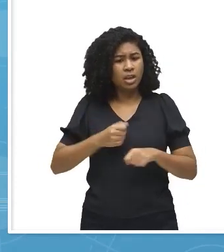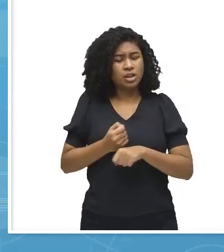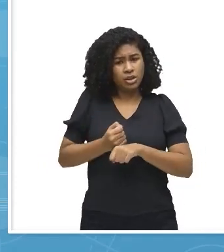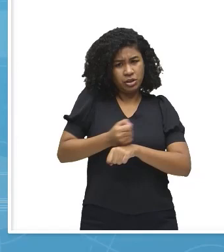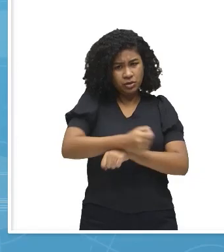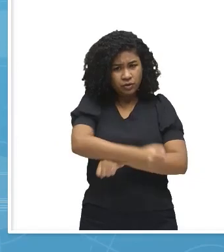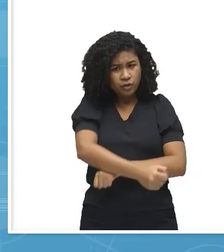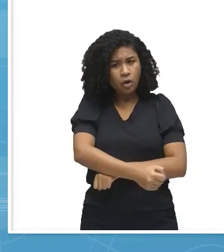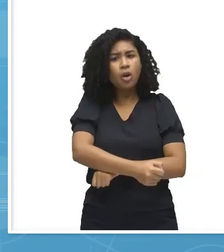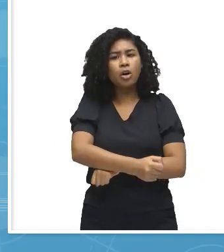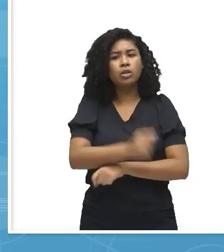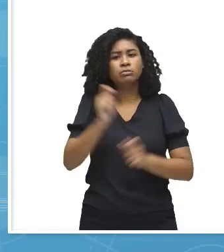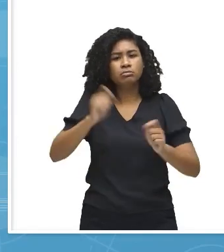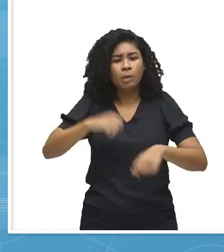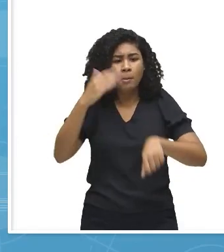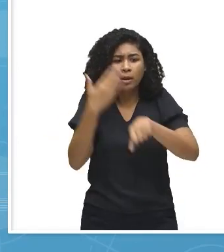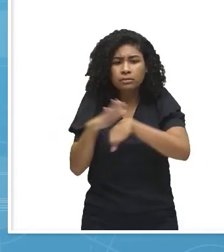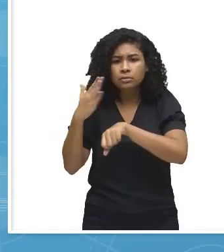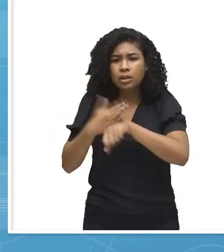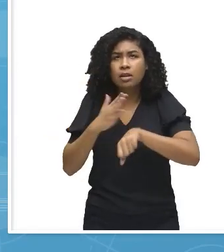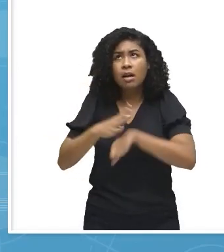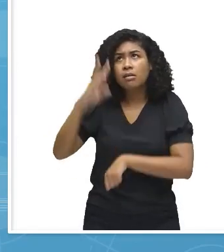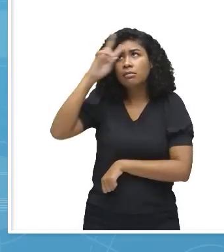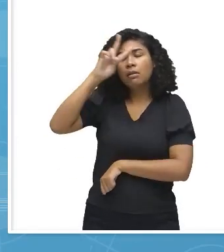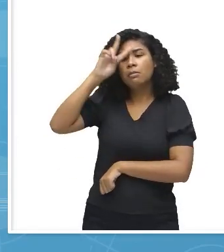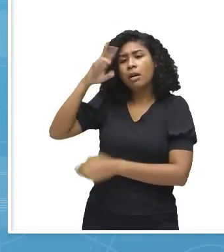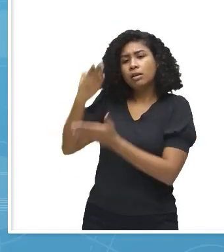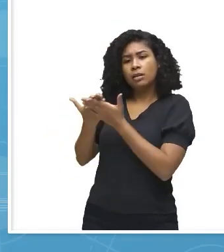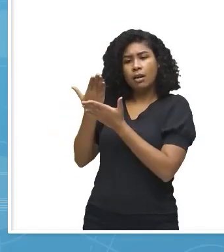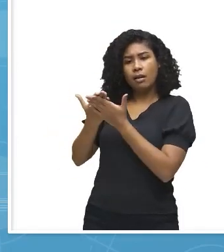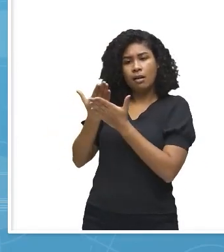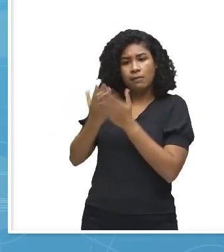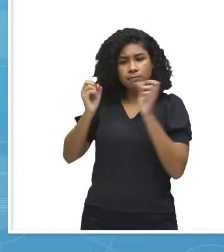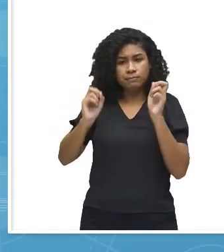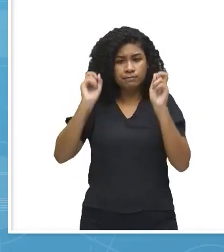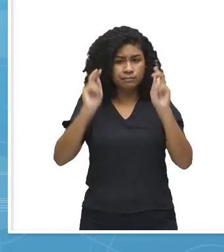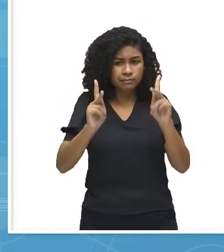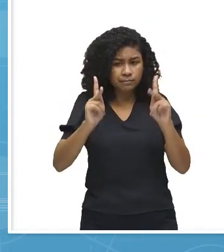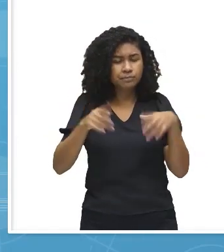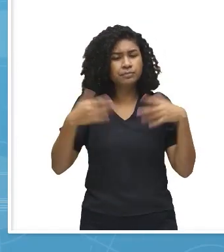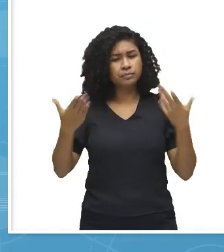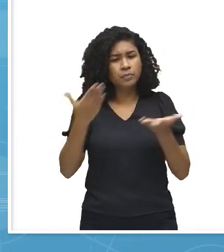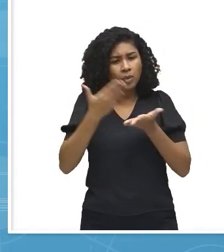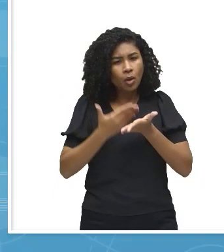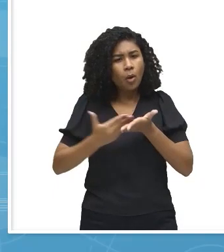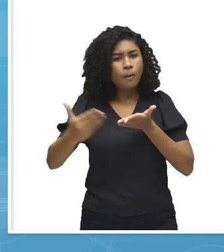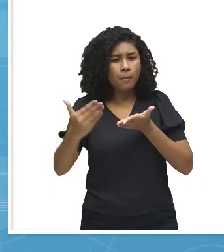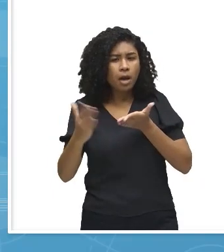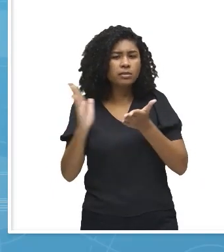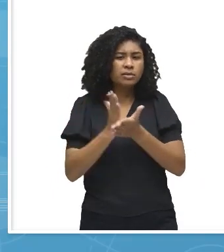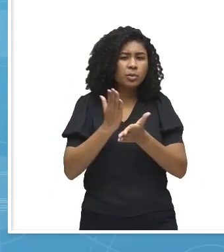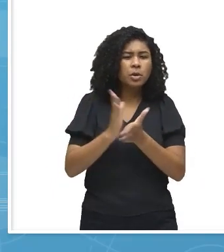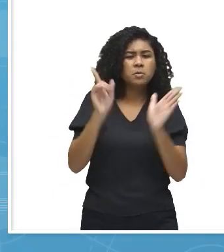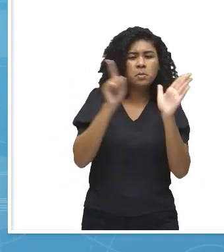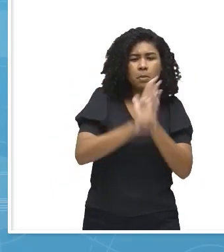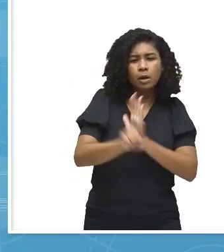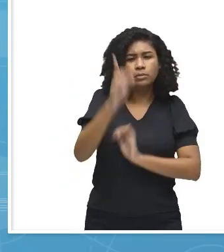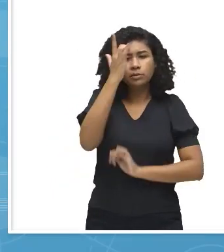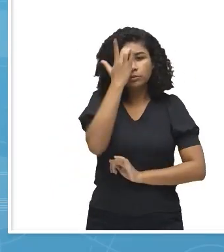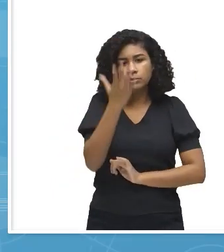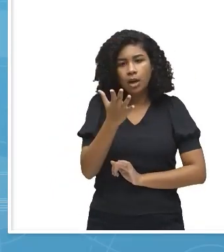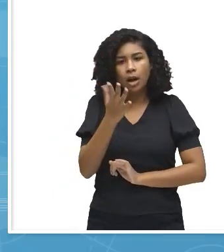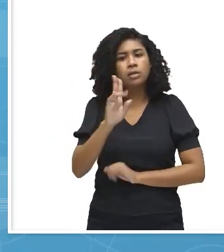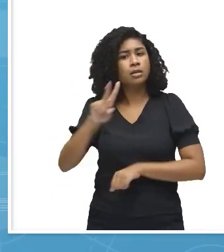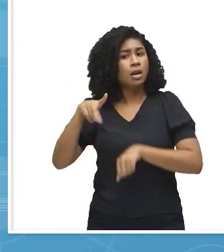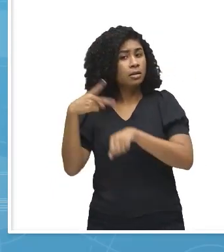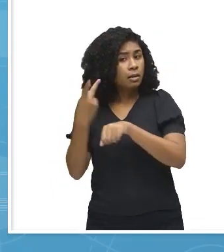vocês colocarem aí os conteúdos em prática, tá, gente? Então a gente começa ali com umas questões mais fáceis e depois a gente vai aumentando um